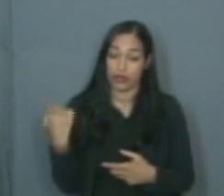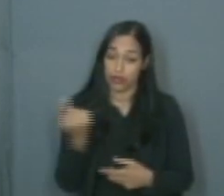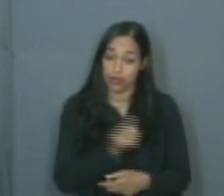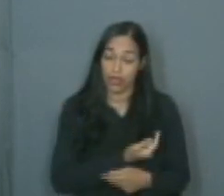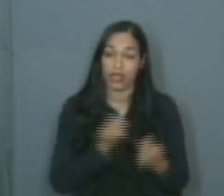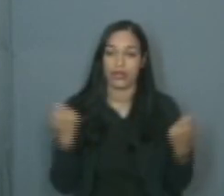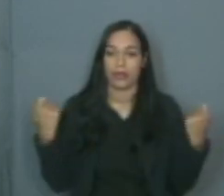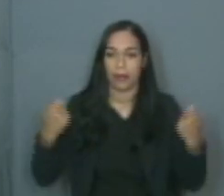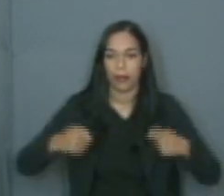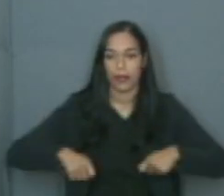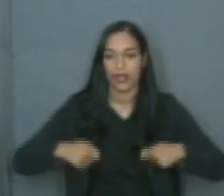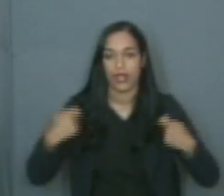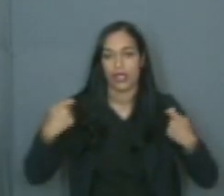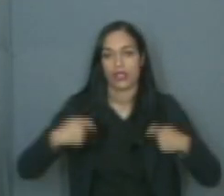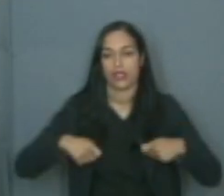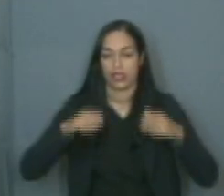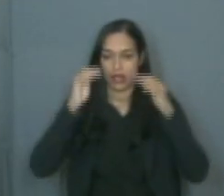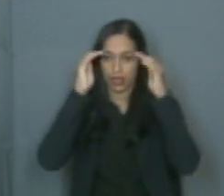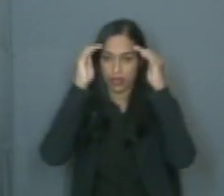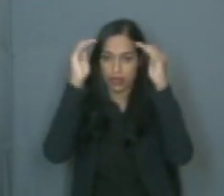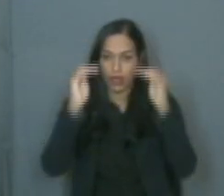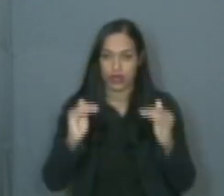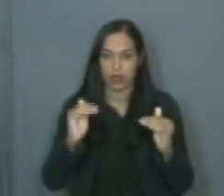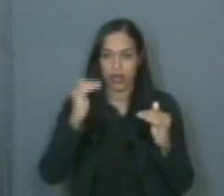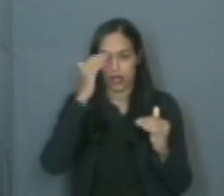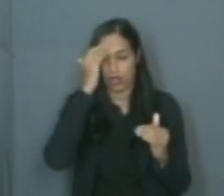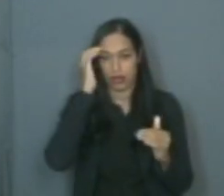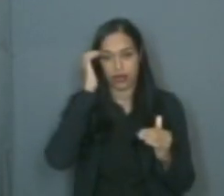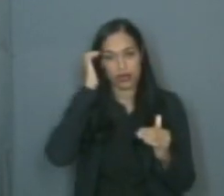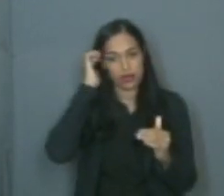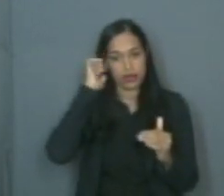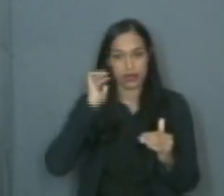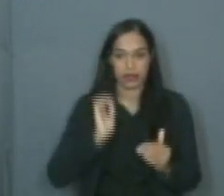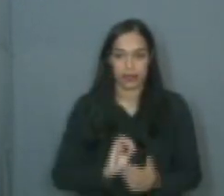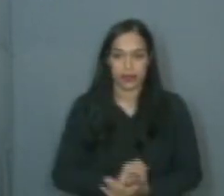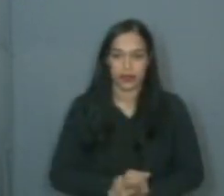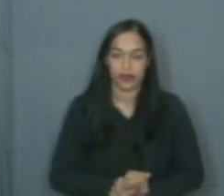precisa se respeitar. Então a gente